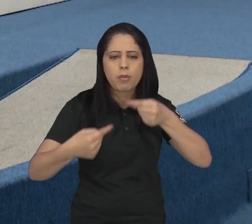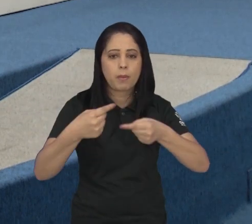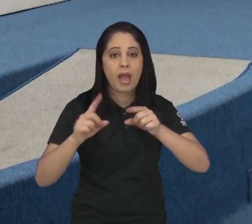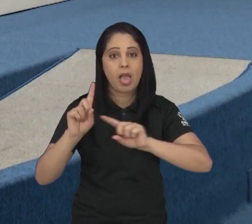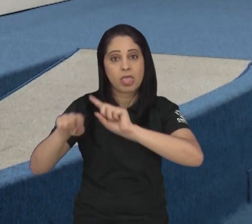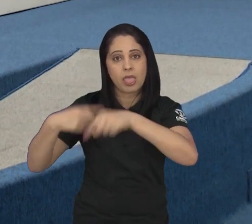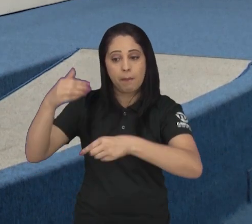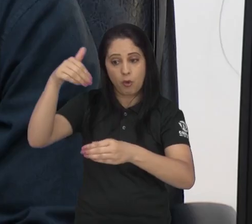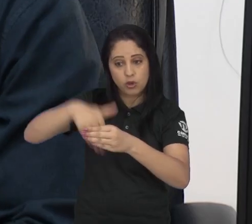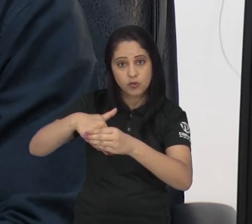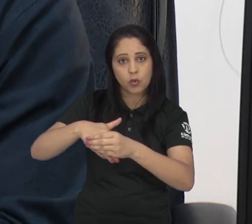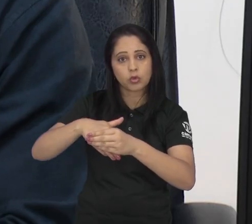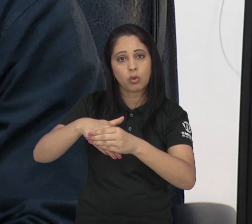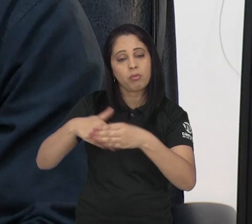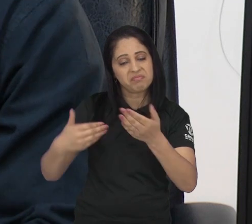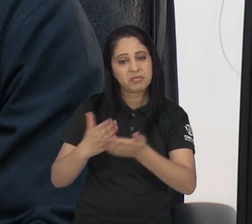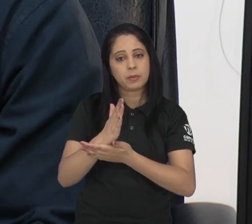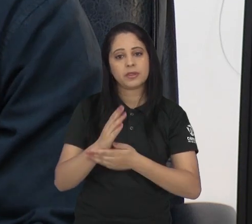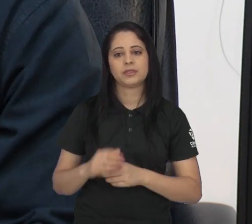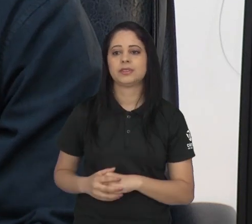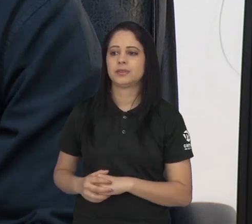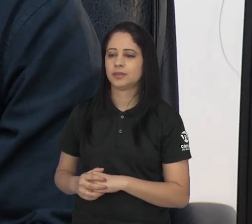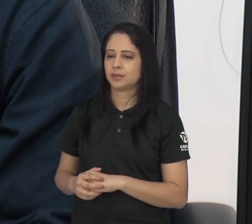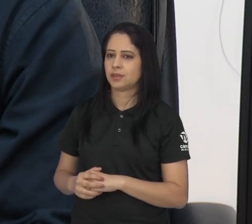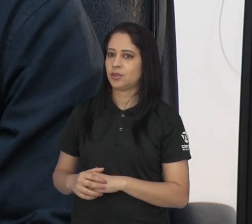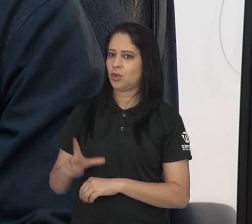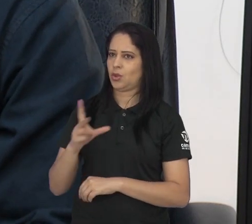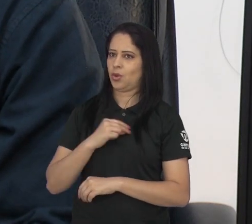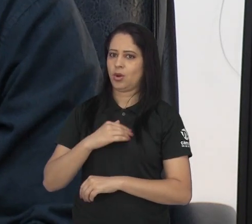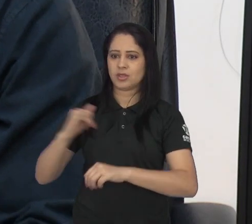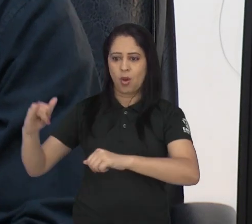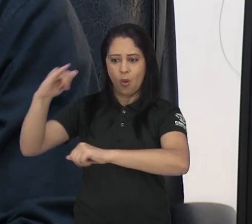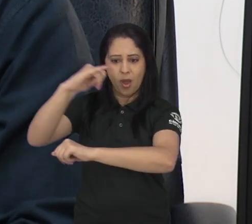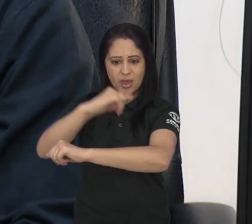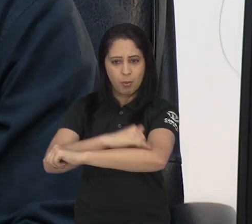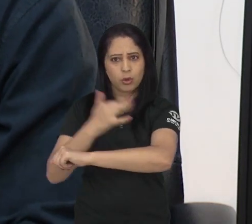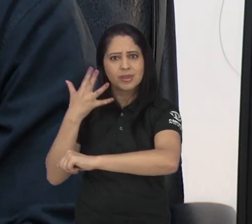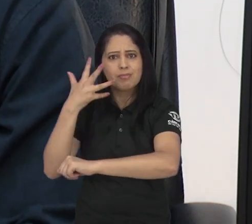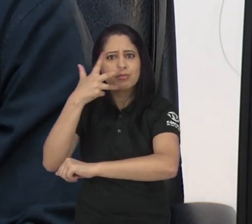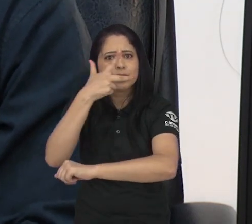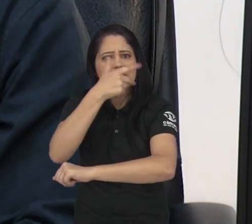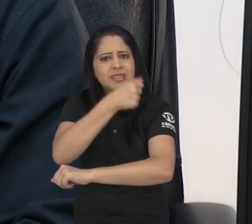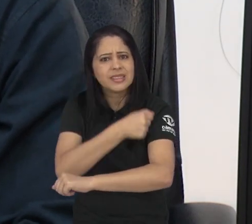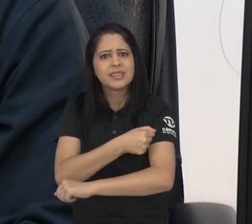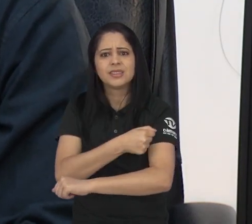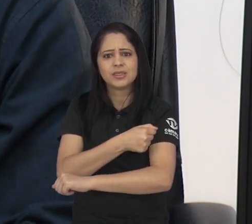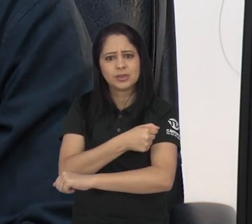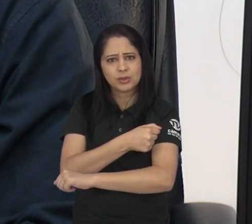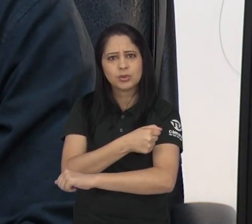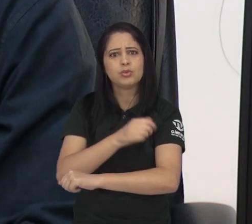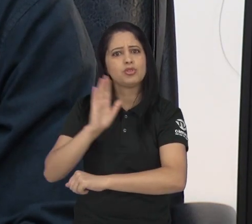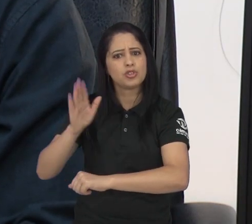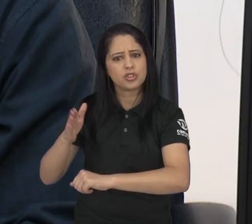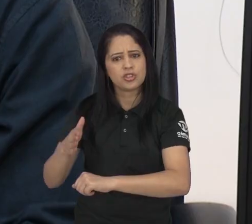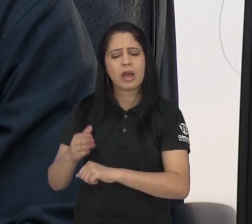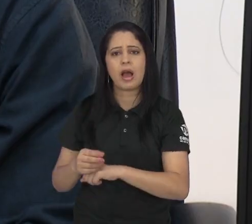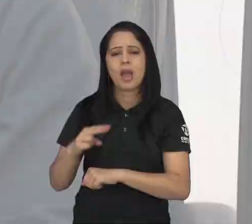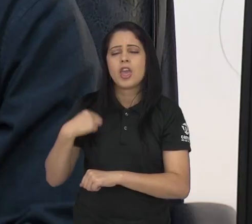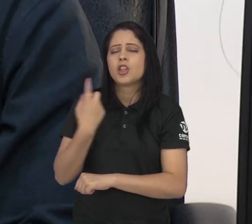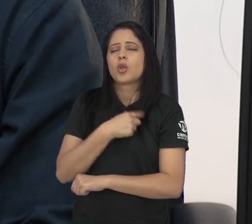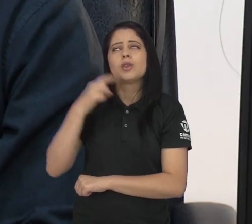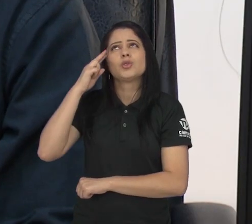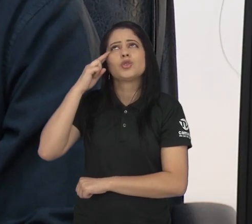aprovada em Plenário é um sonho para nós nesse aeroporto funcionando né Nós somos bonito aqui na nossa cidade né que foi